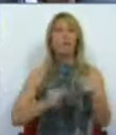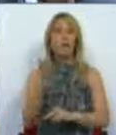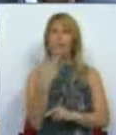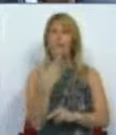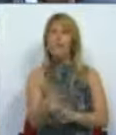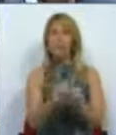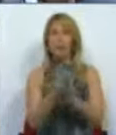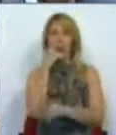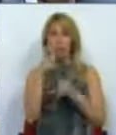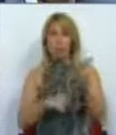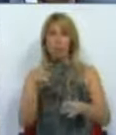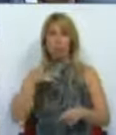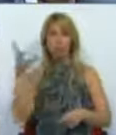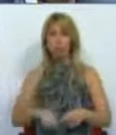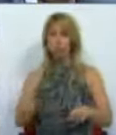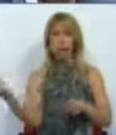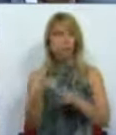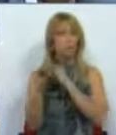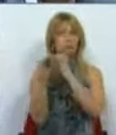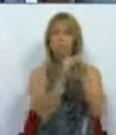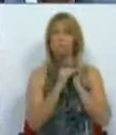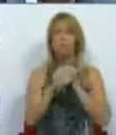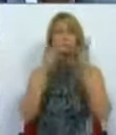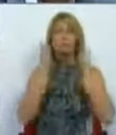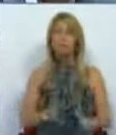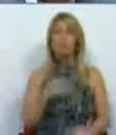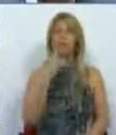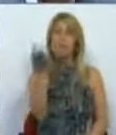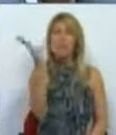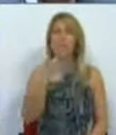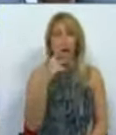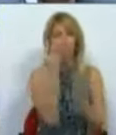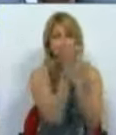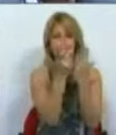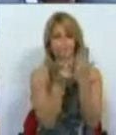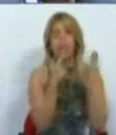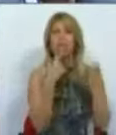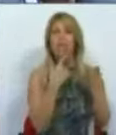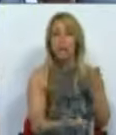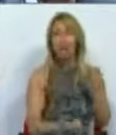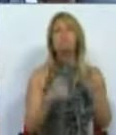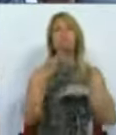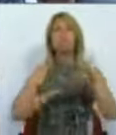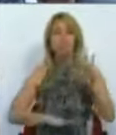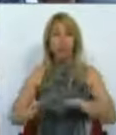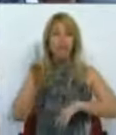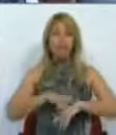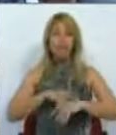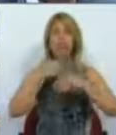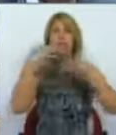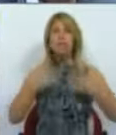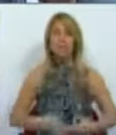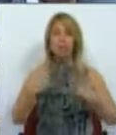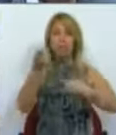pedido aos portugueses. E dissemos mais. Dissemos, nesse sentido, e estou a citar: proceder-se-á em momento oportuno